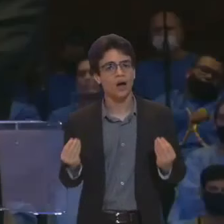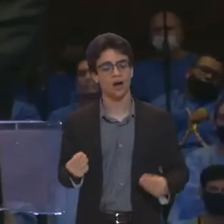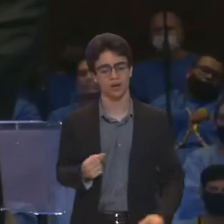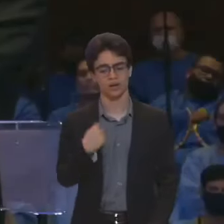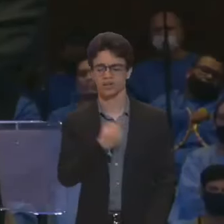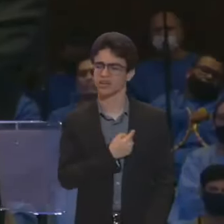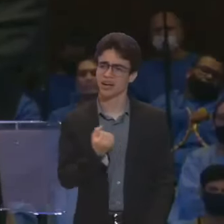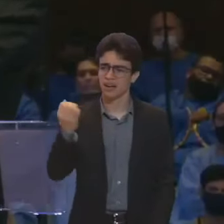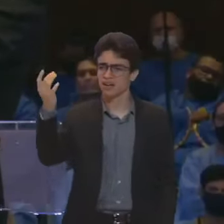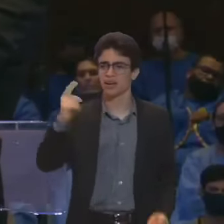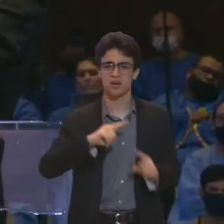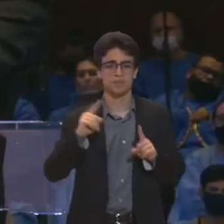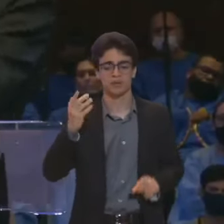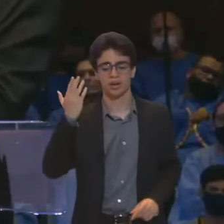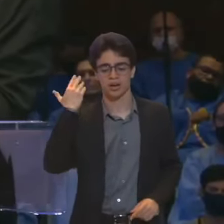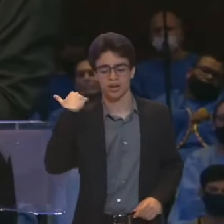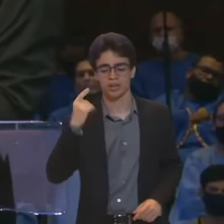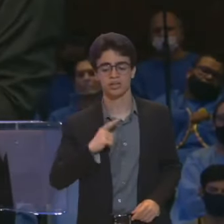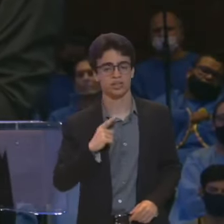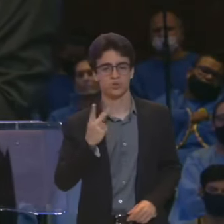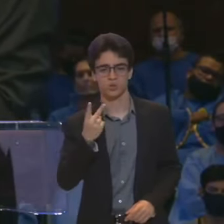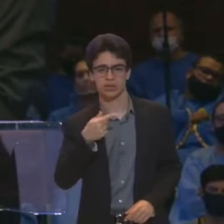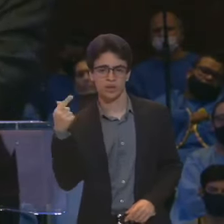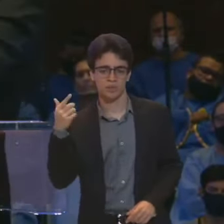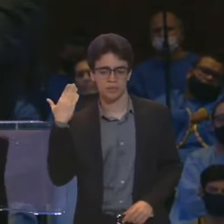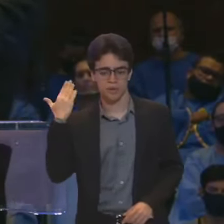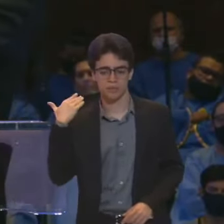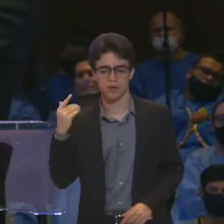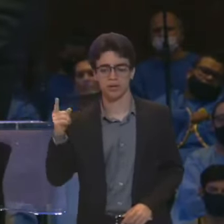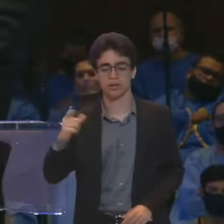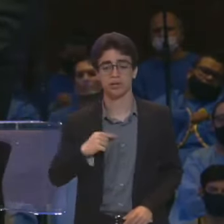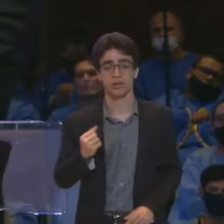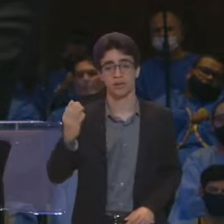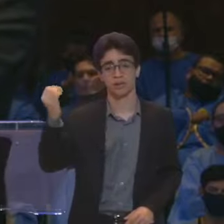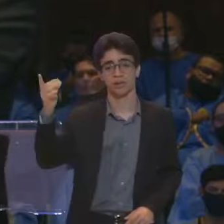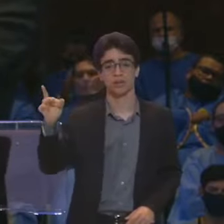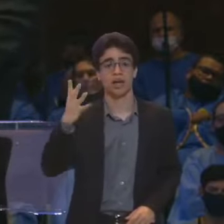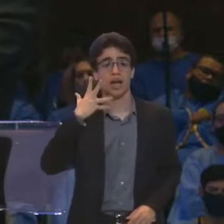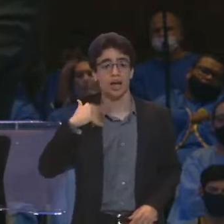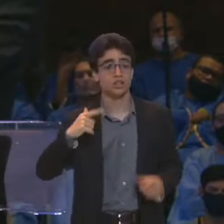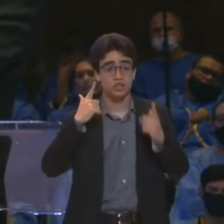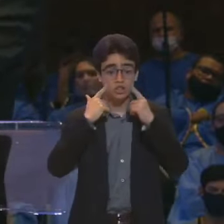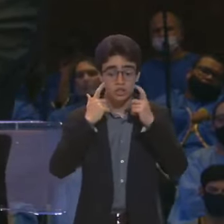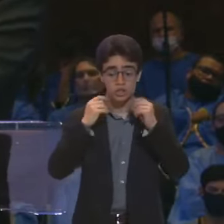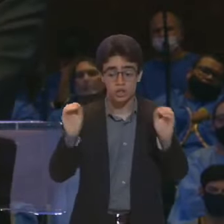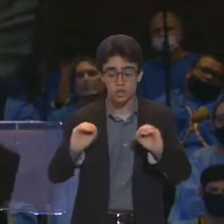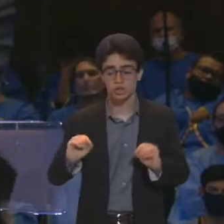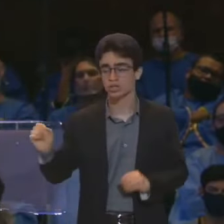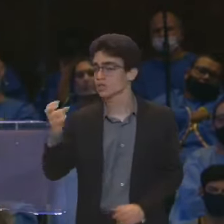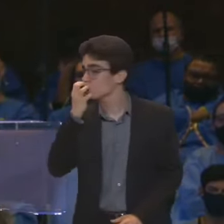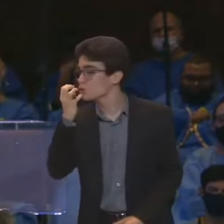agora está melhorando, mas viajava até uma, duas semanas atrás nesses aviões. Criança não chora, cachorro não